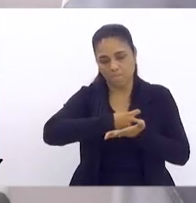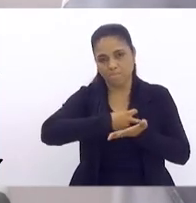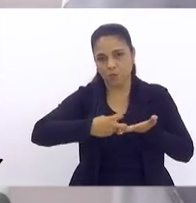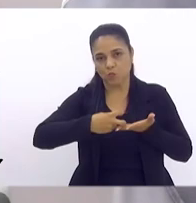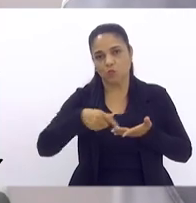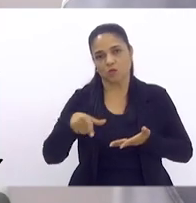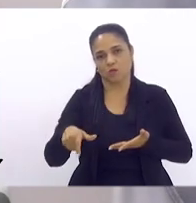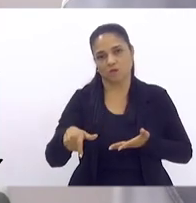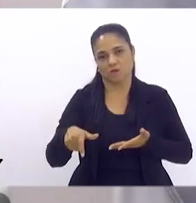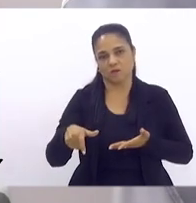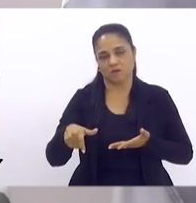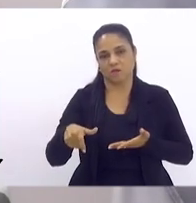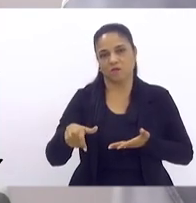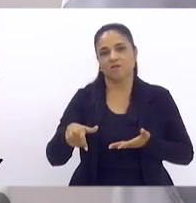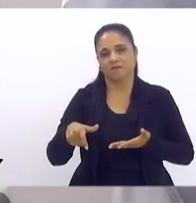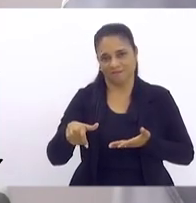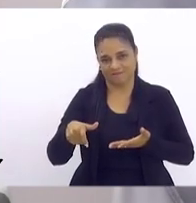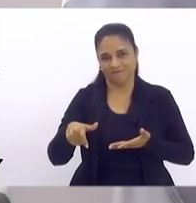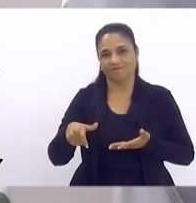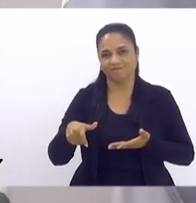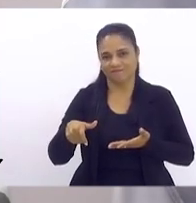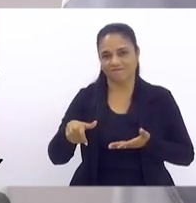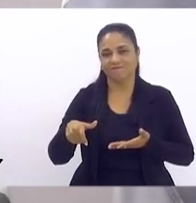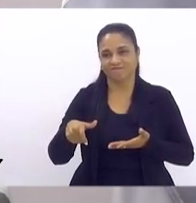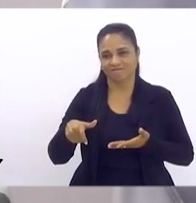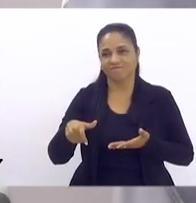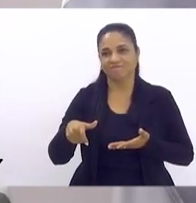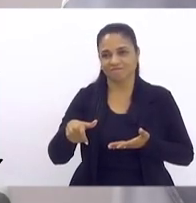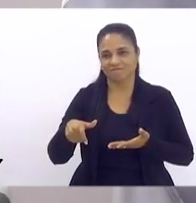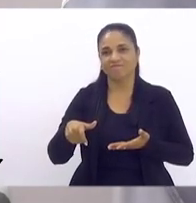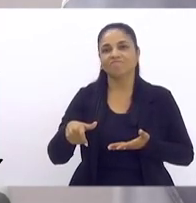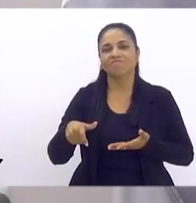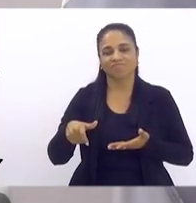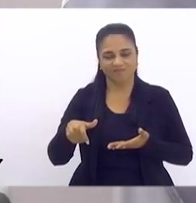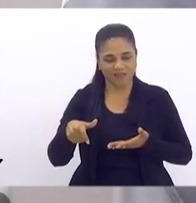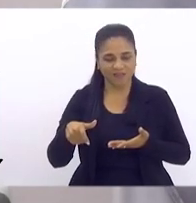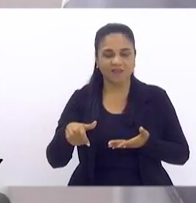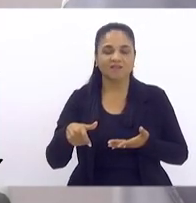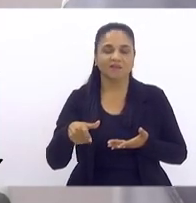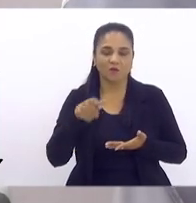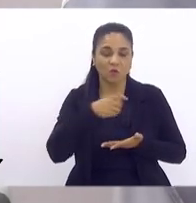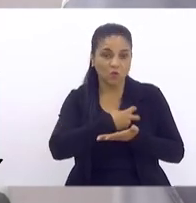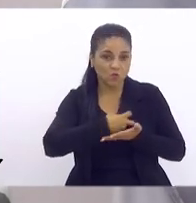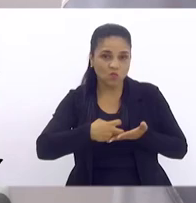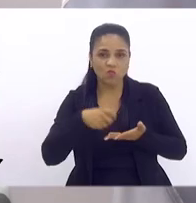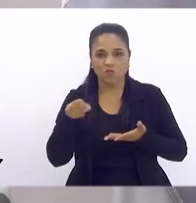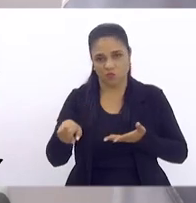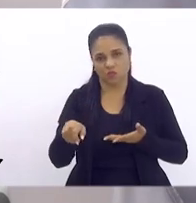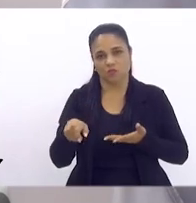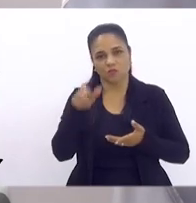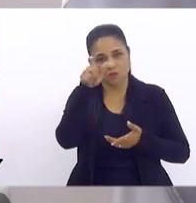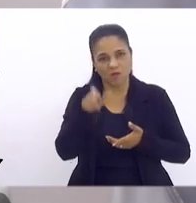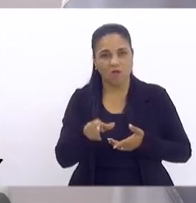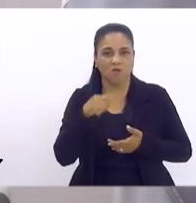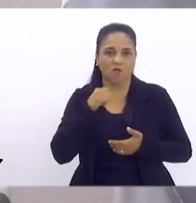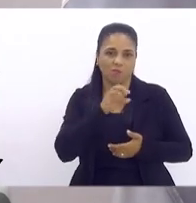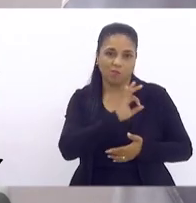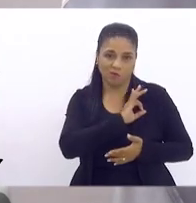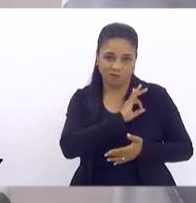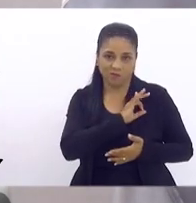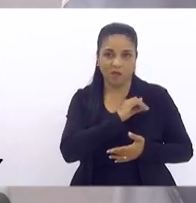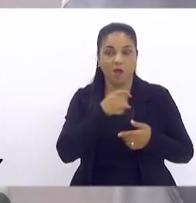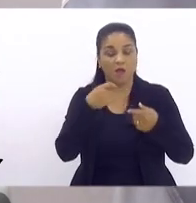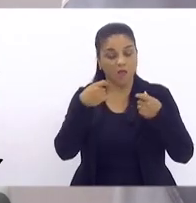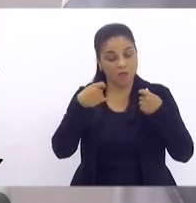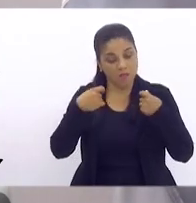alguma coisa objeto alguma oração da conduta dele então é preciso também apenas